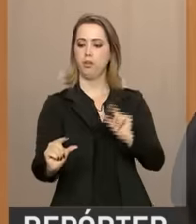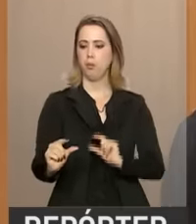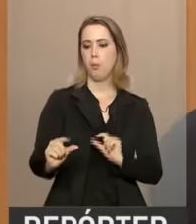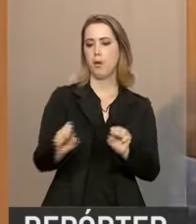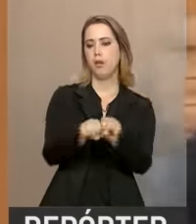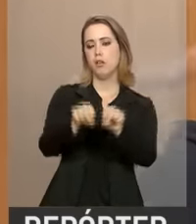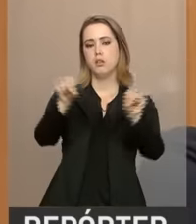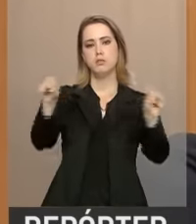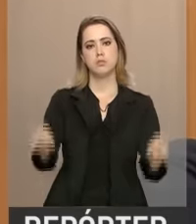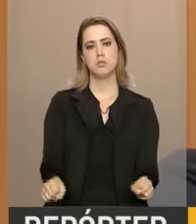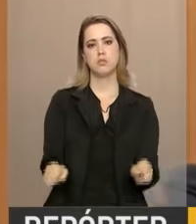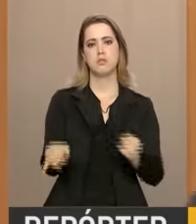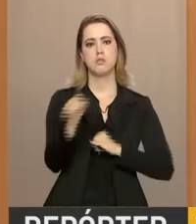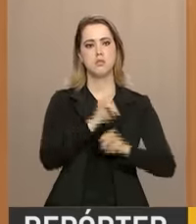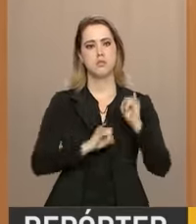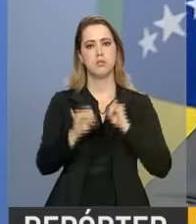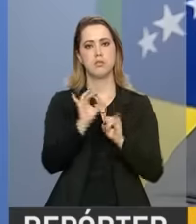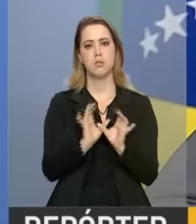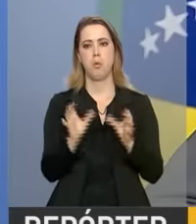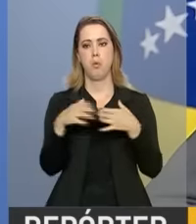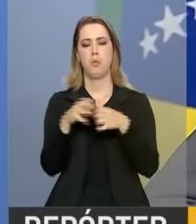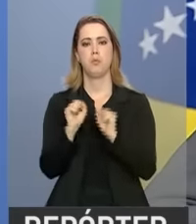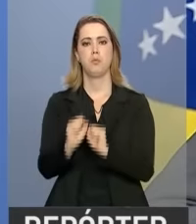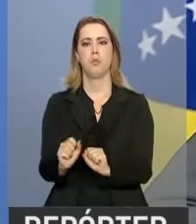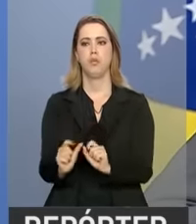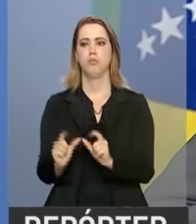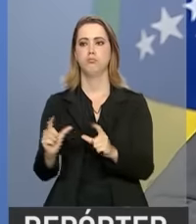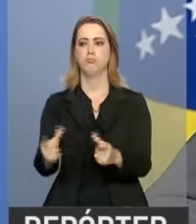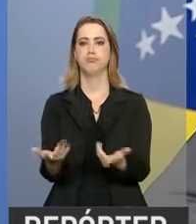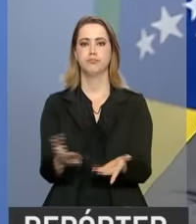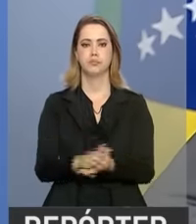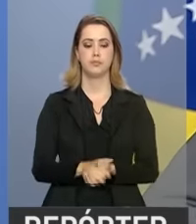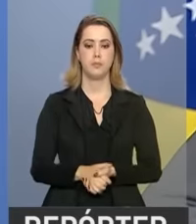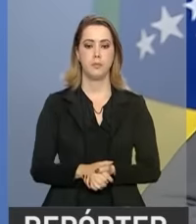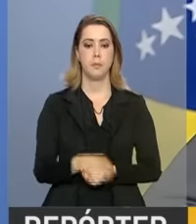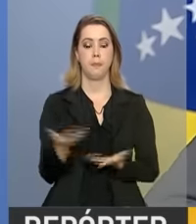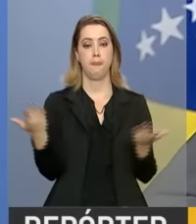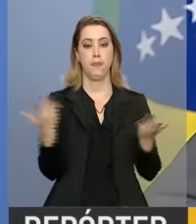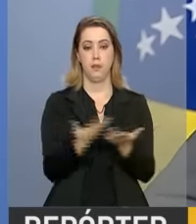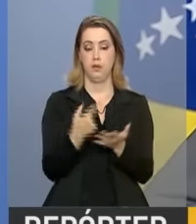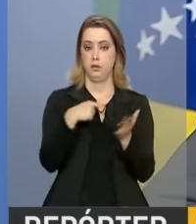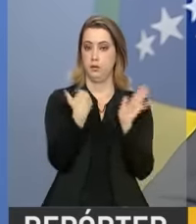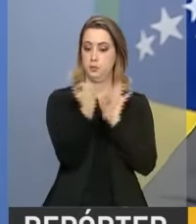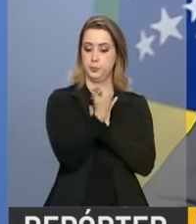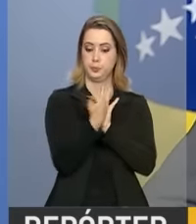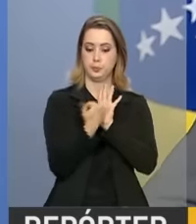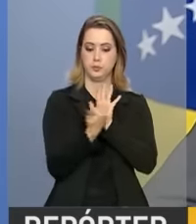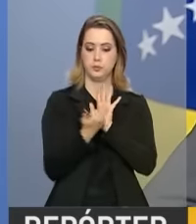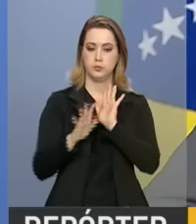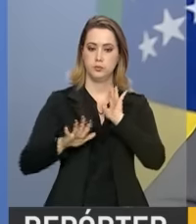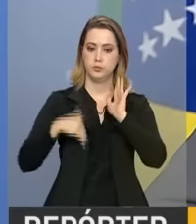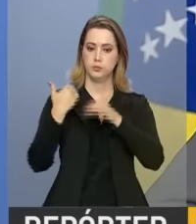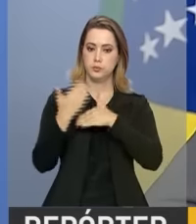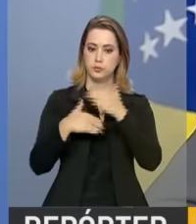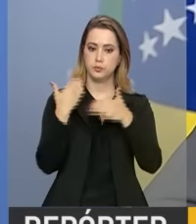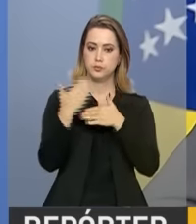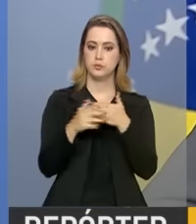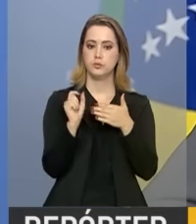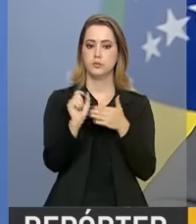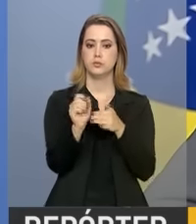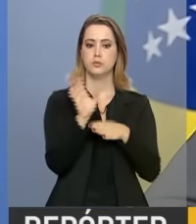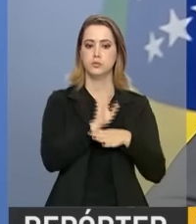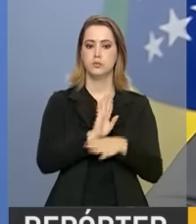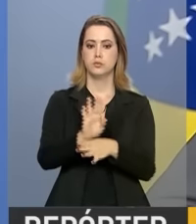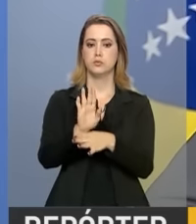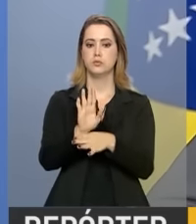de poder localizados. Esse modelo que está se desenhando de desenvolvimento dessa